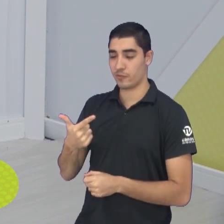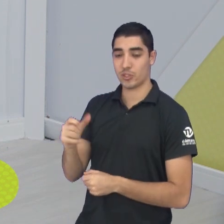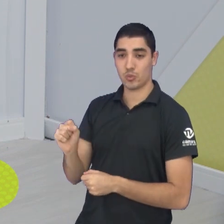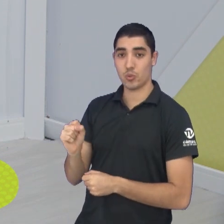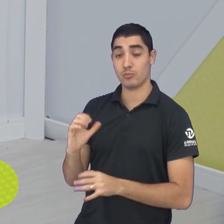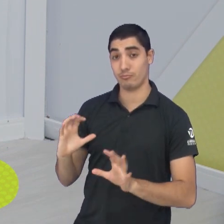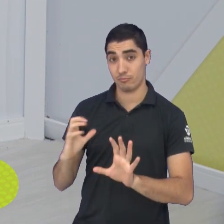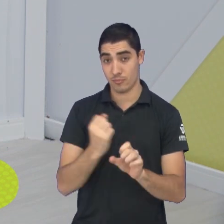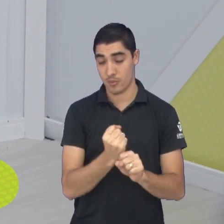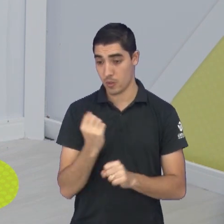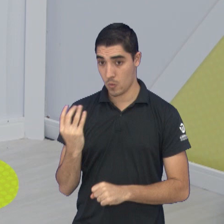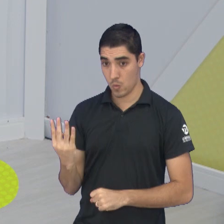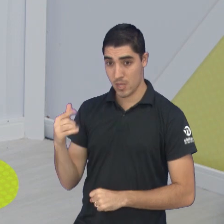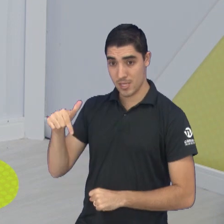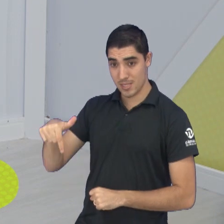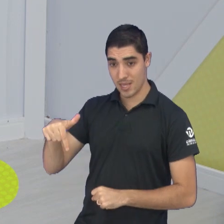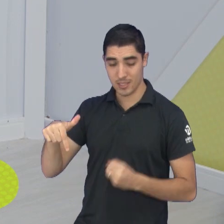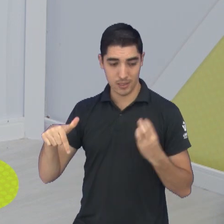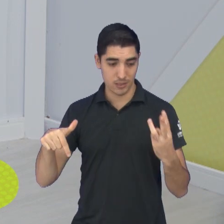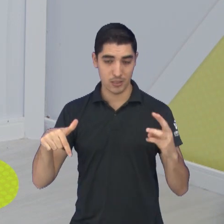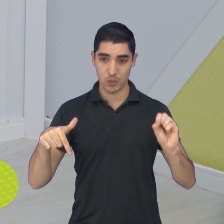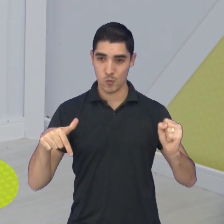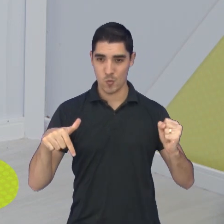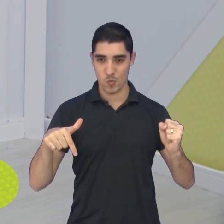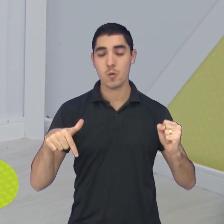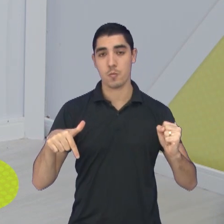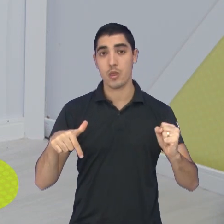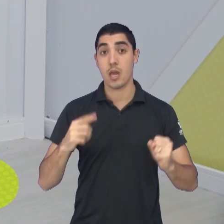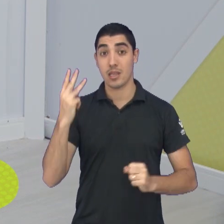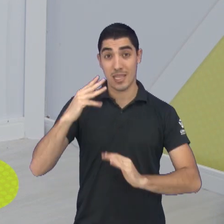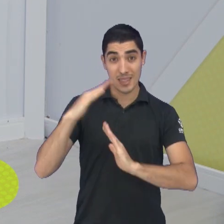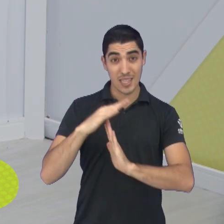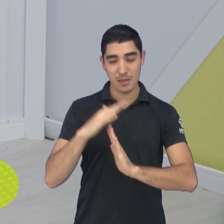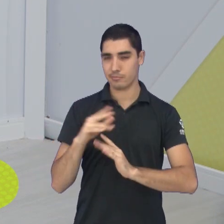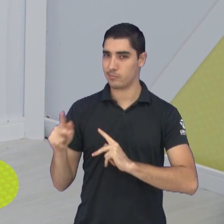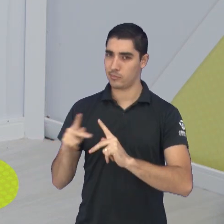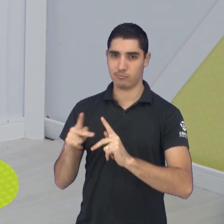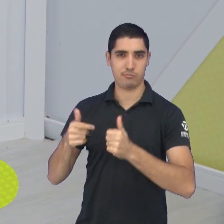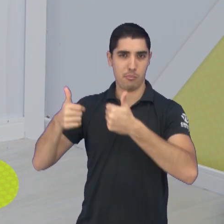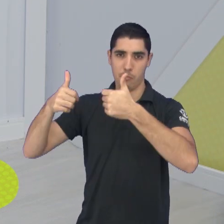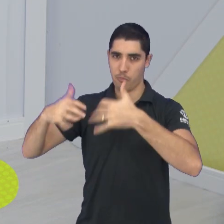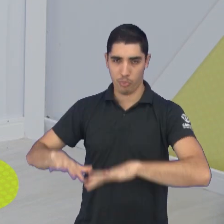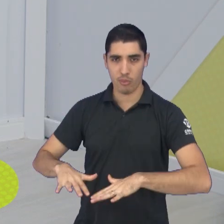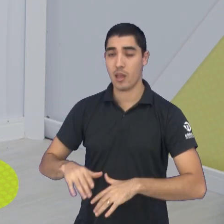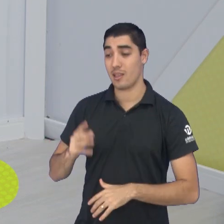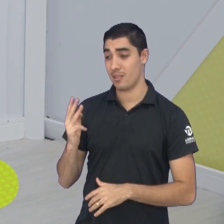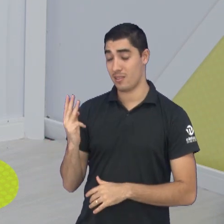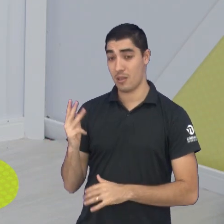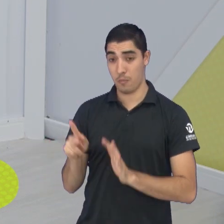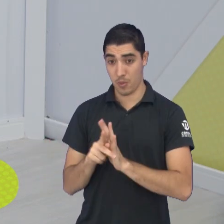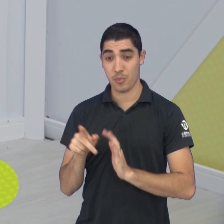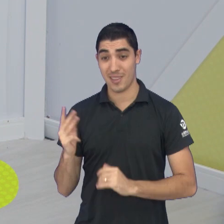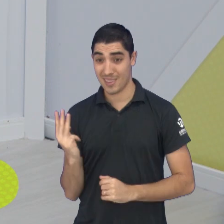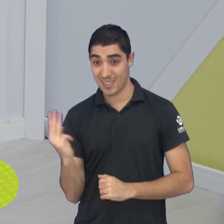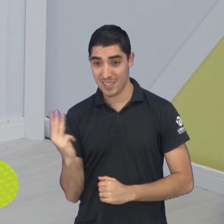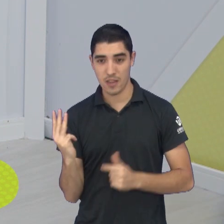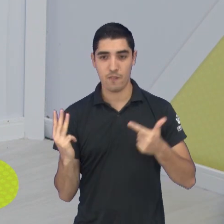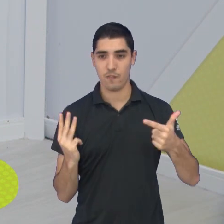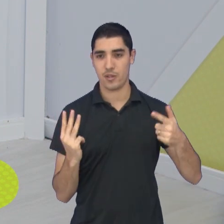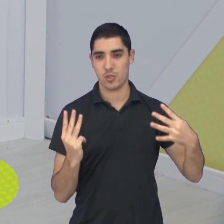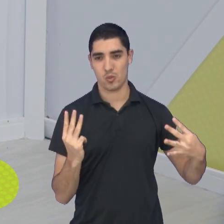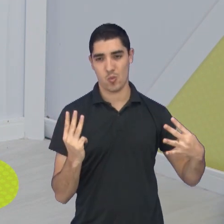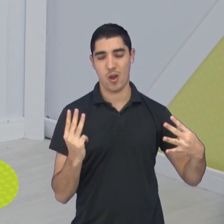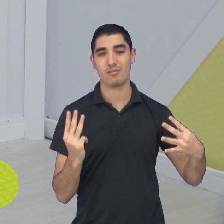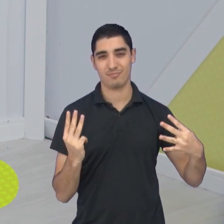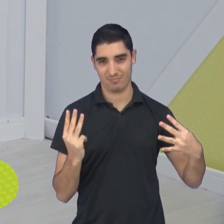intervalo 47-38 para a equipe de Franca. Terceiro quarto, São José tomou uma sacolada, 33-24. Melhorou no ataque, mas